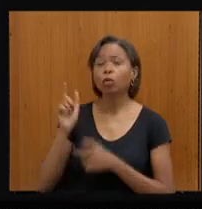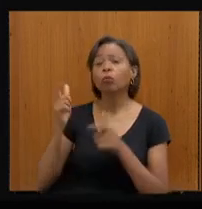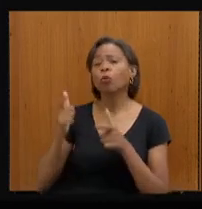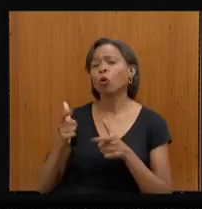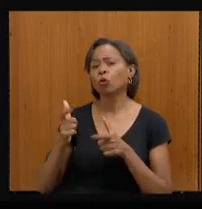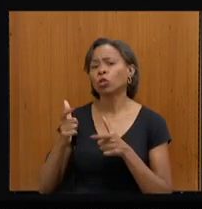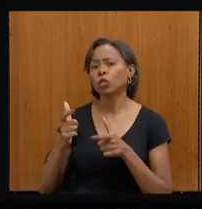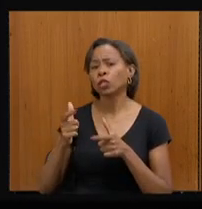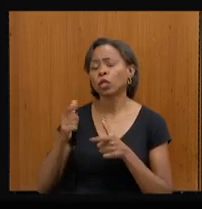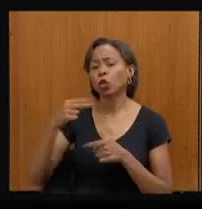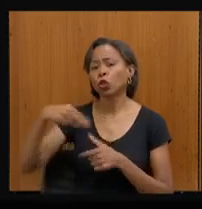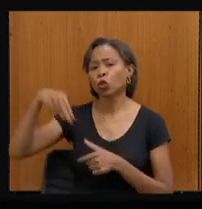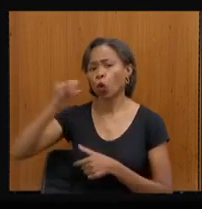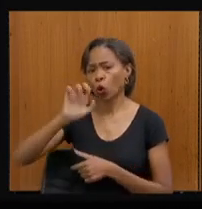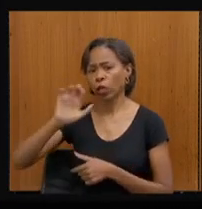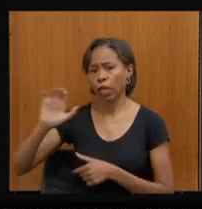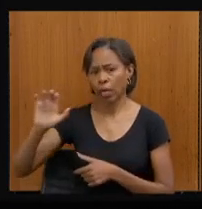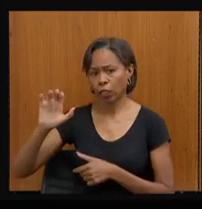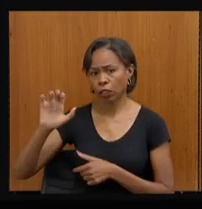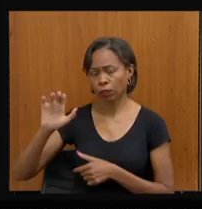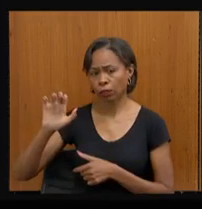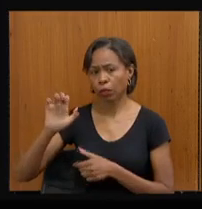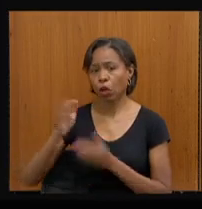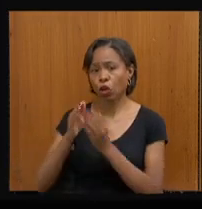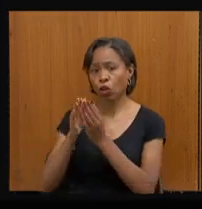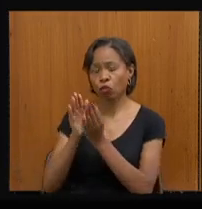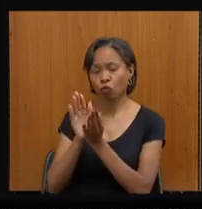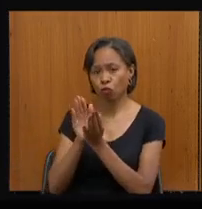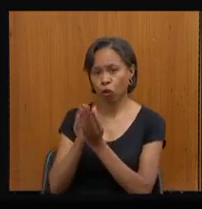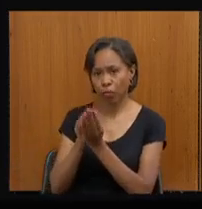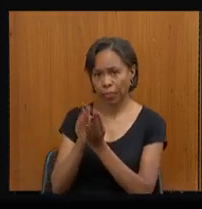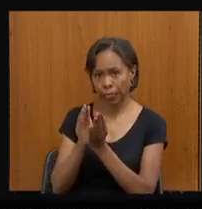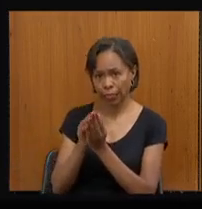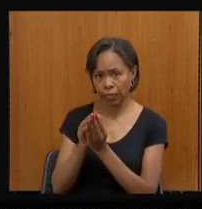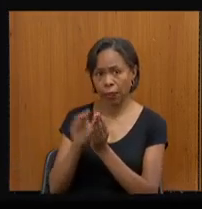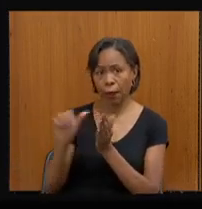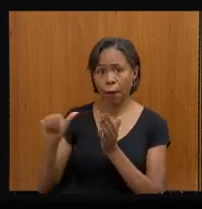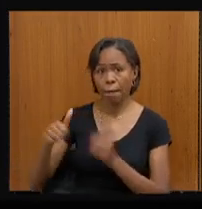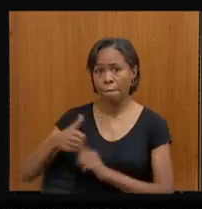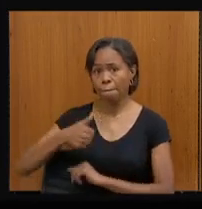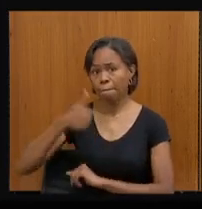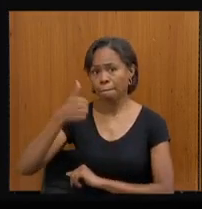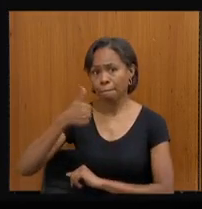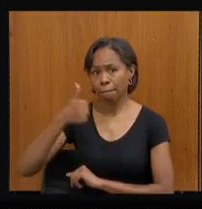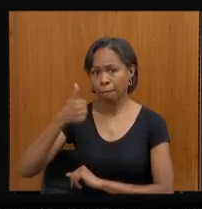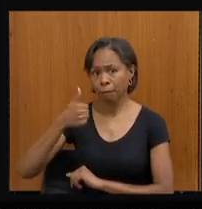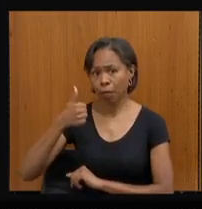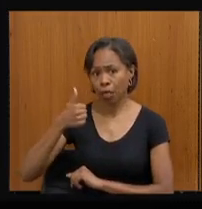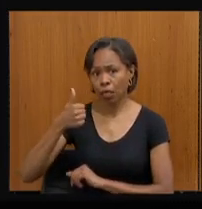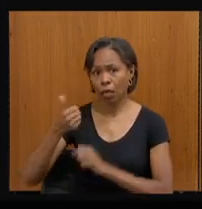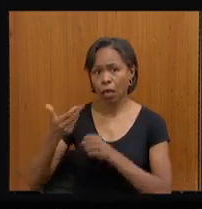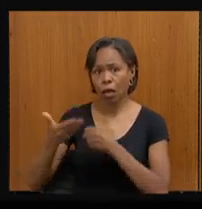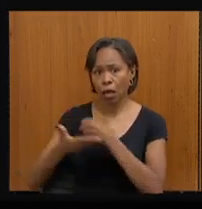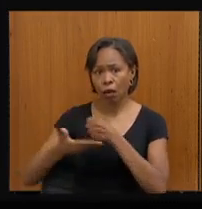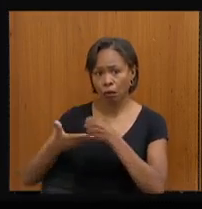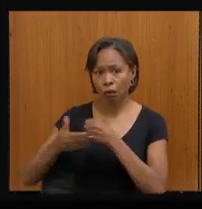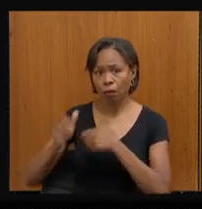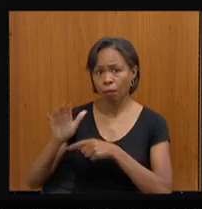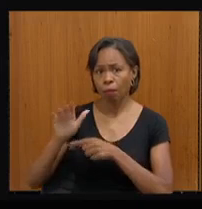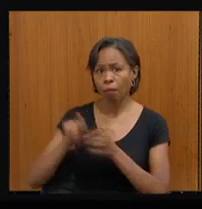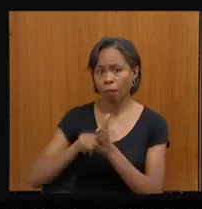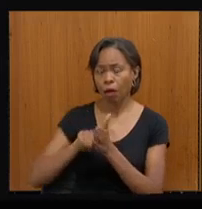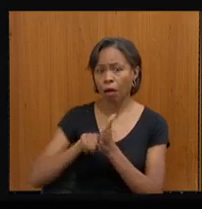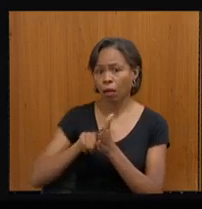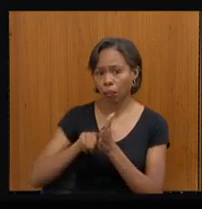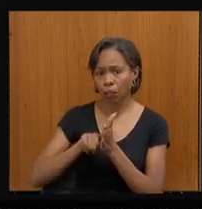lá no nordeste o Fortaleza é a primeira planta de hidrogênio verde com porte superior a 1 megawatt do